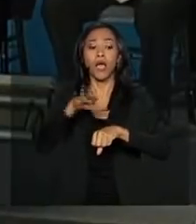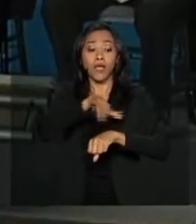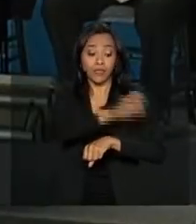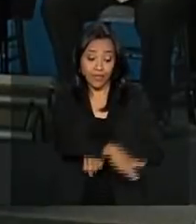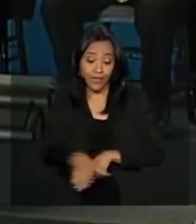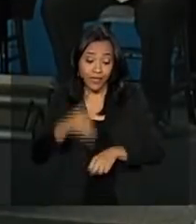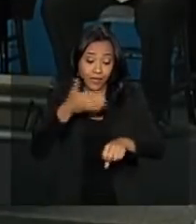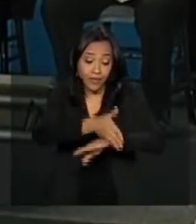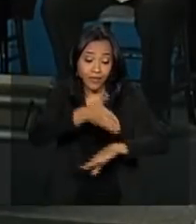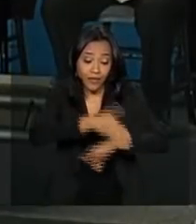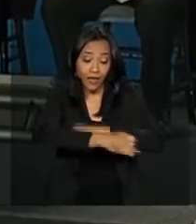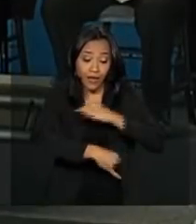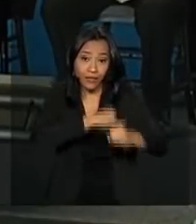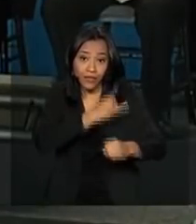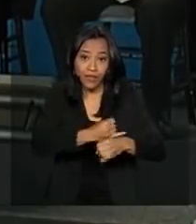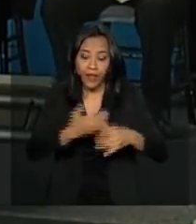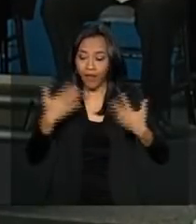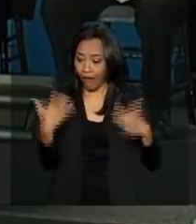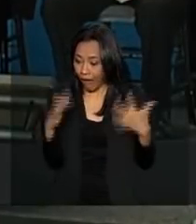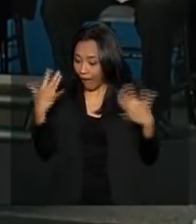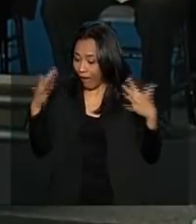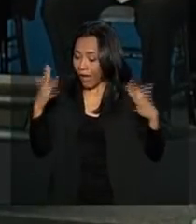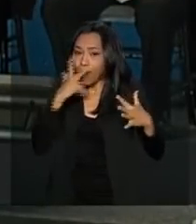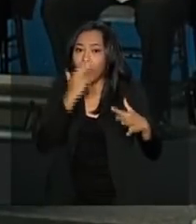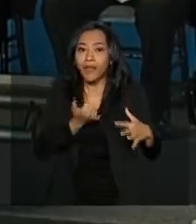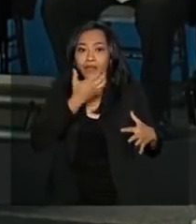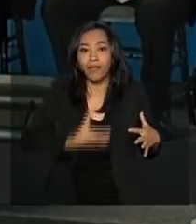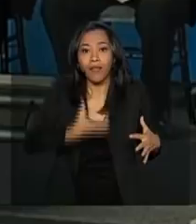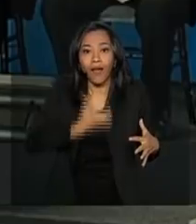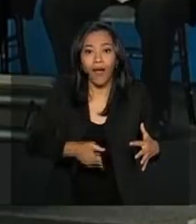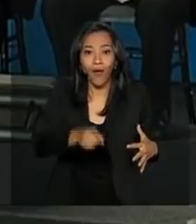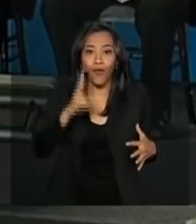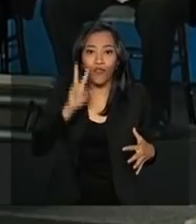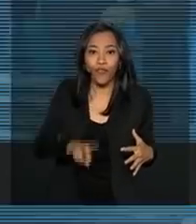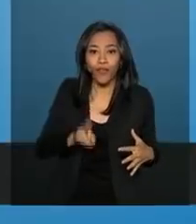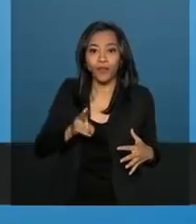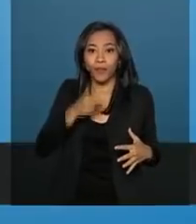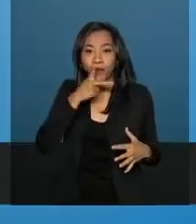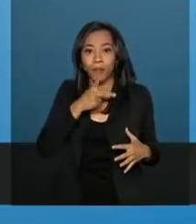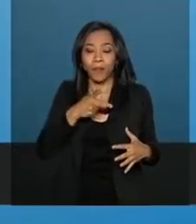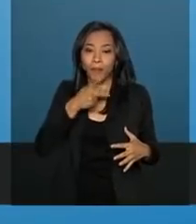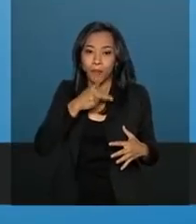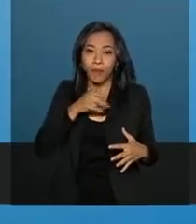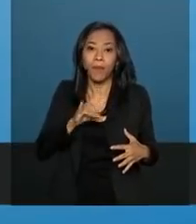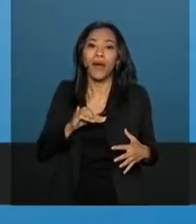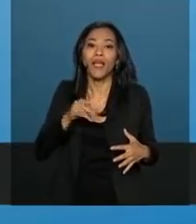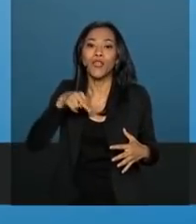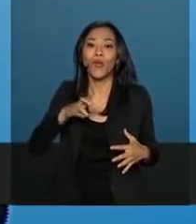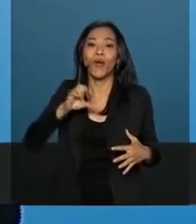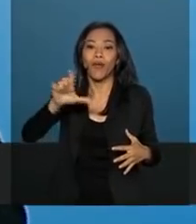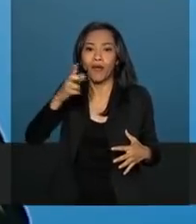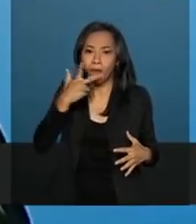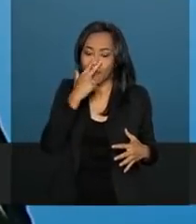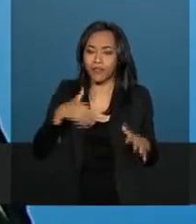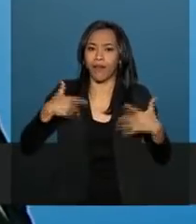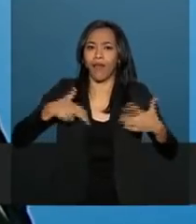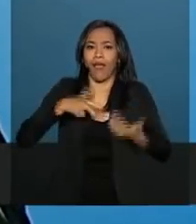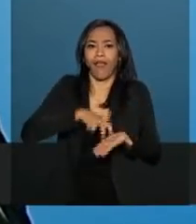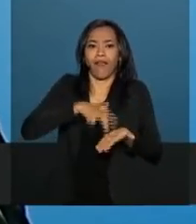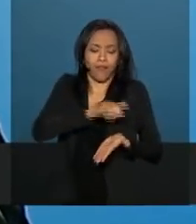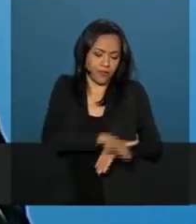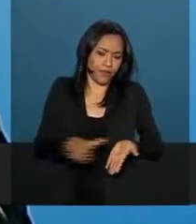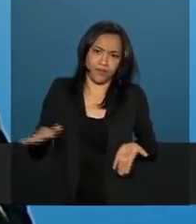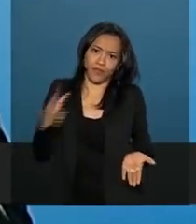larga, é como se estivessem comemorando o Natal, vendo Papai Noel. Então, quando eu vejo isso,